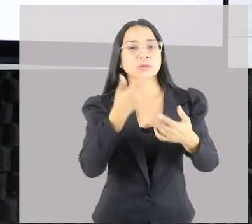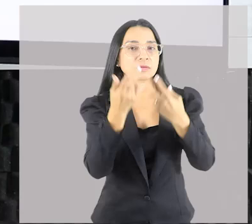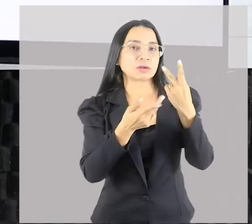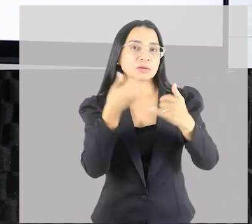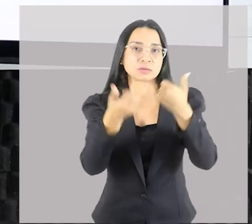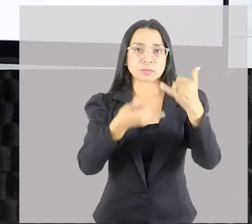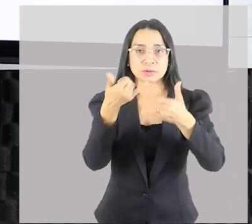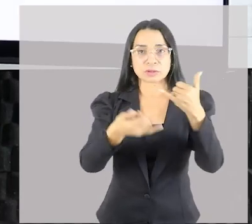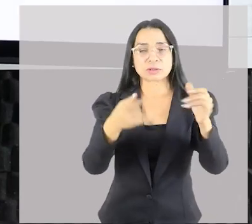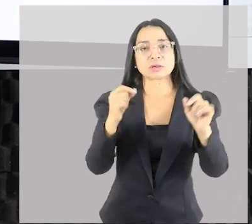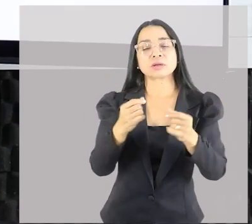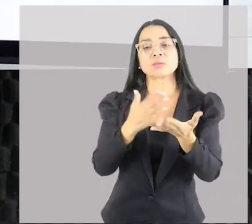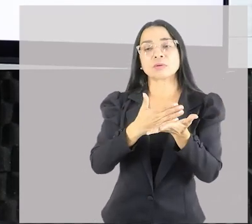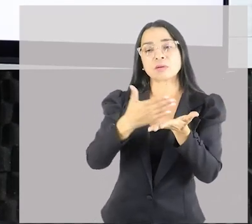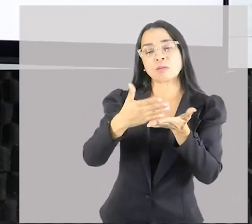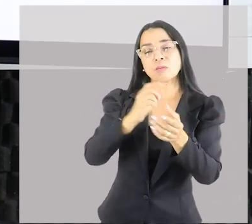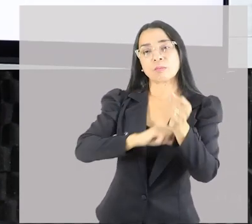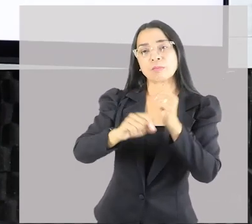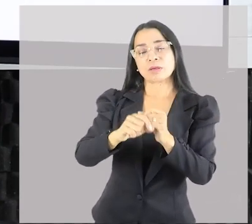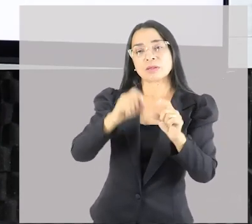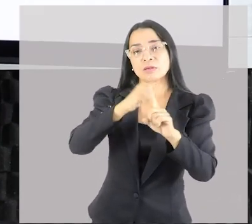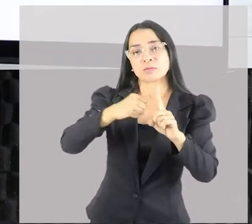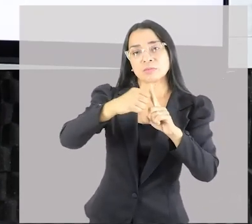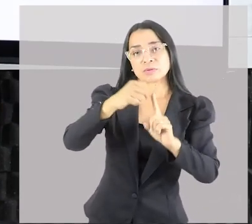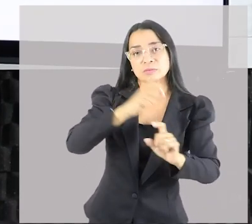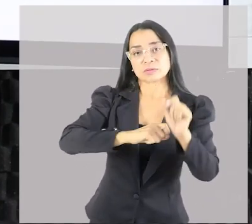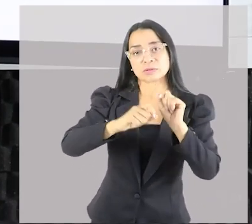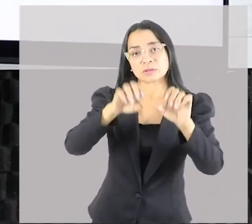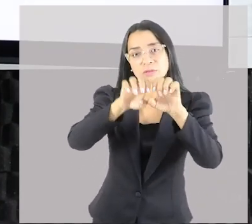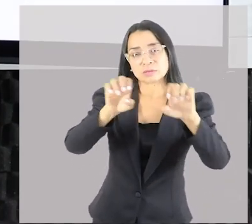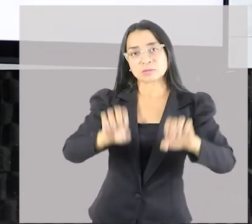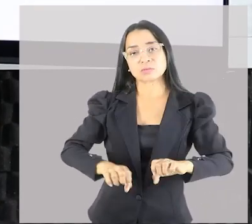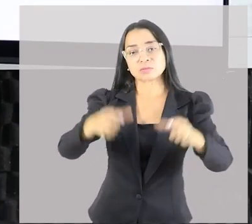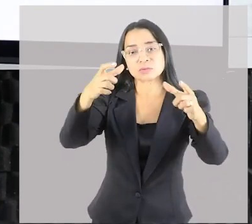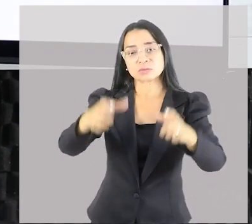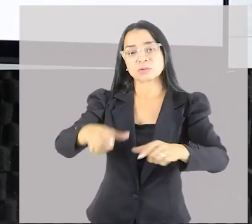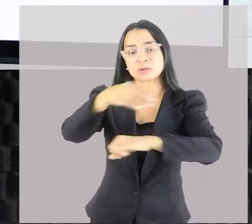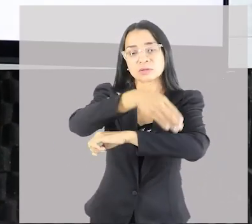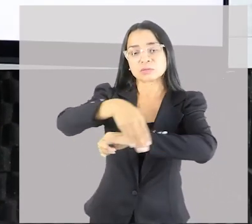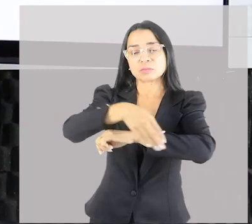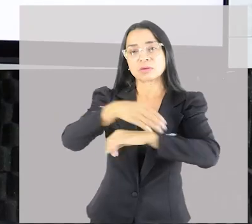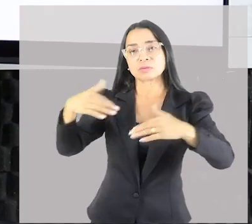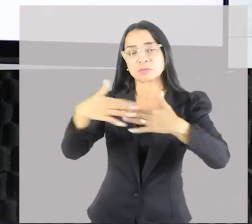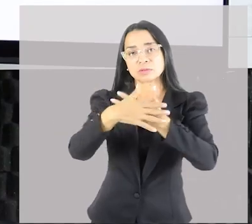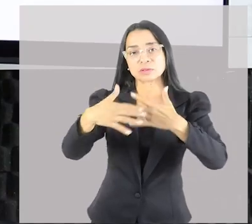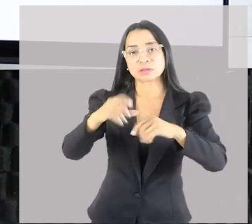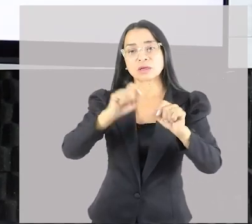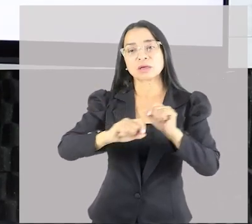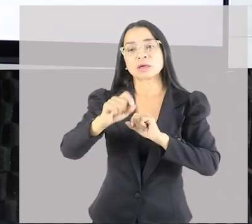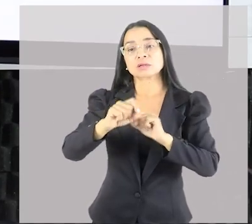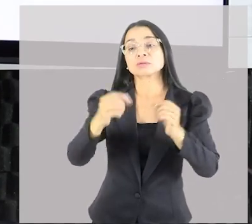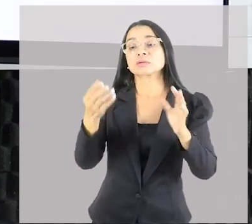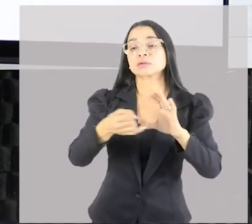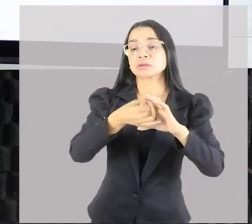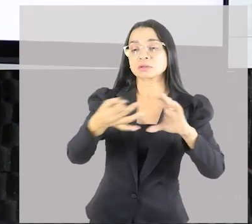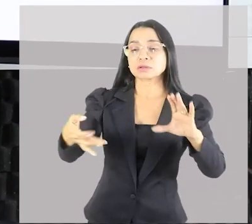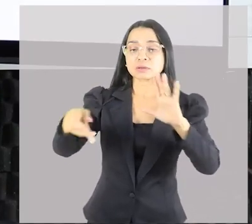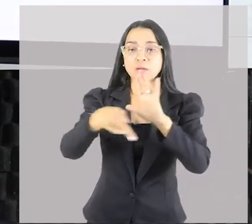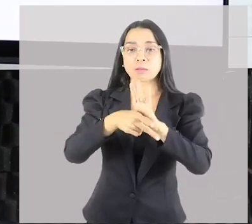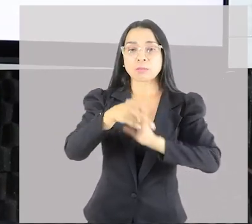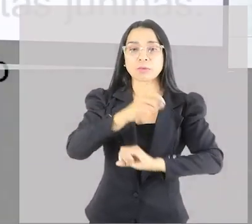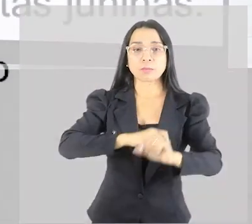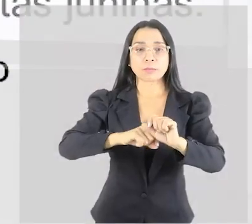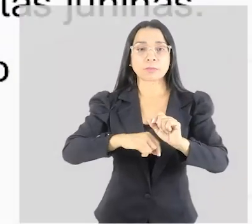Por quê? Porque parte de uma sociedade, de um povo, de uma estrutura, de um local, de um bairro, de uma cidade, com esta característica simplória.